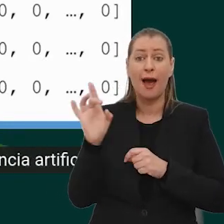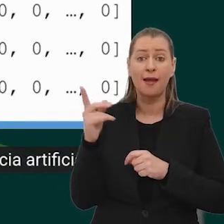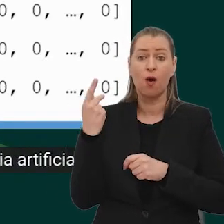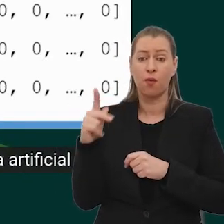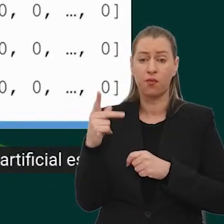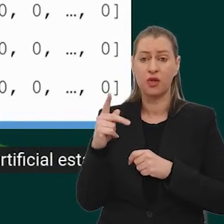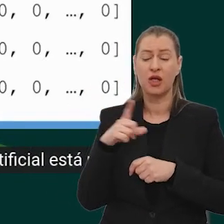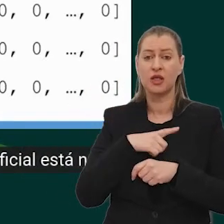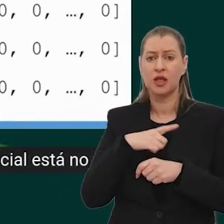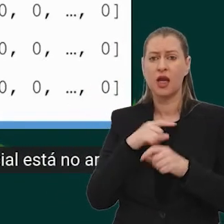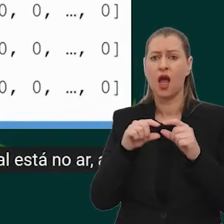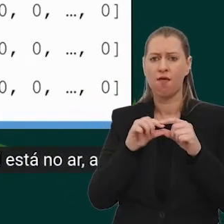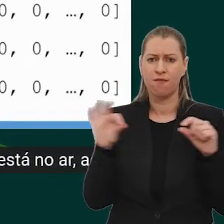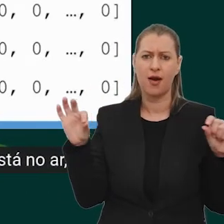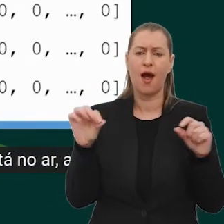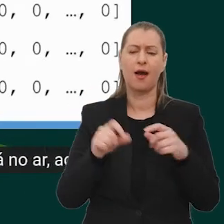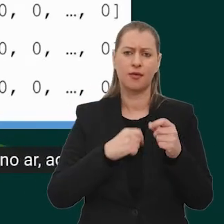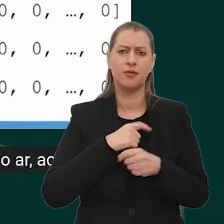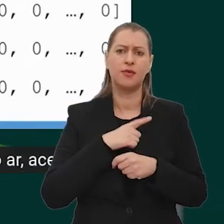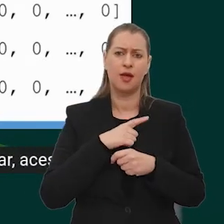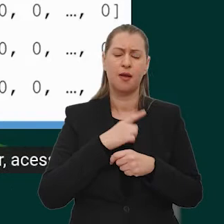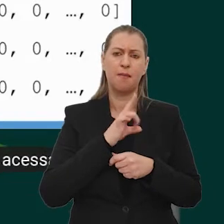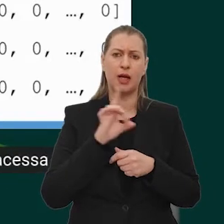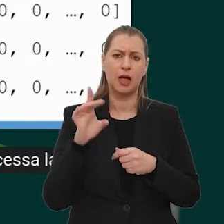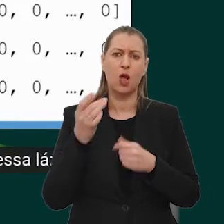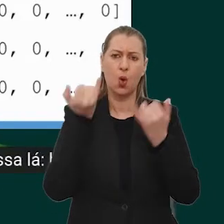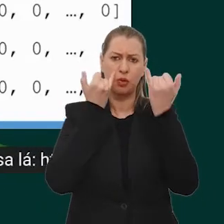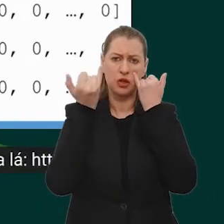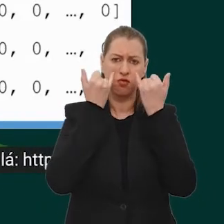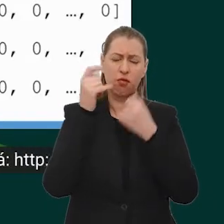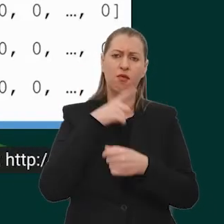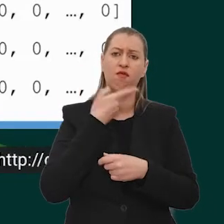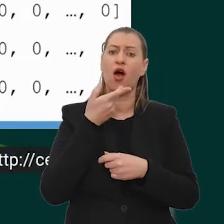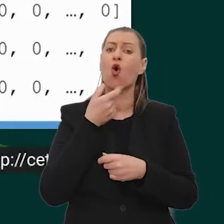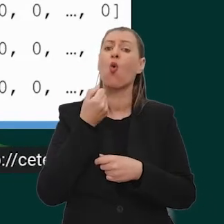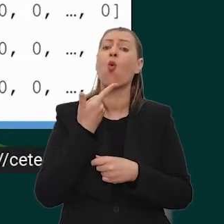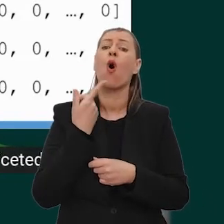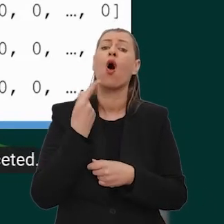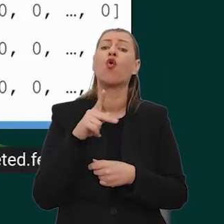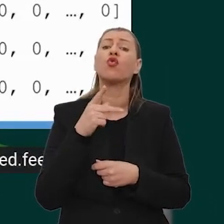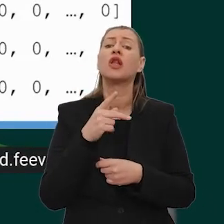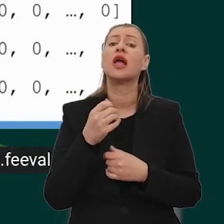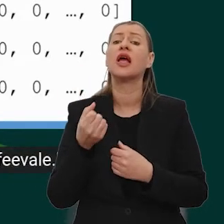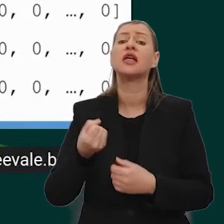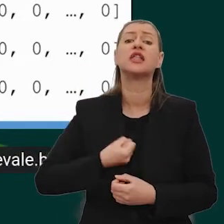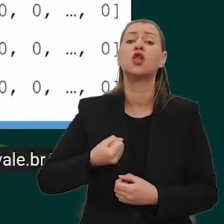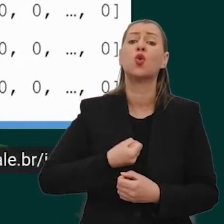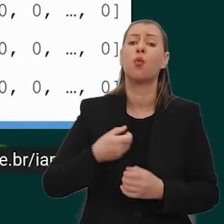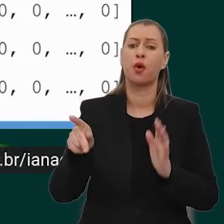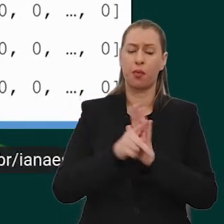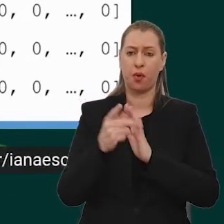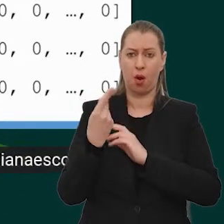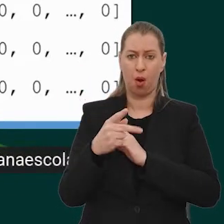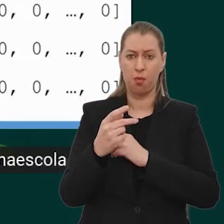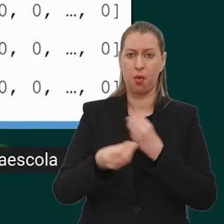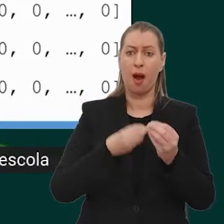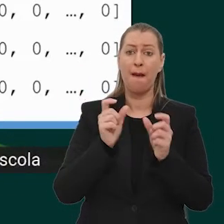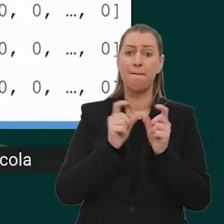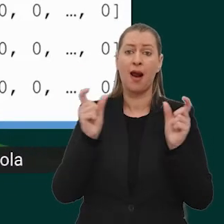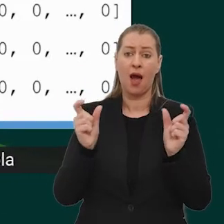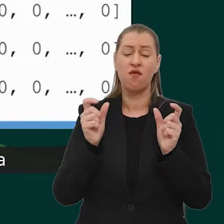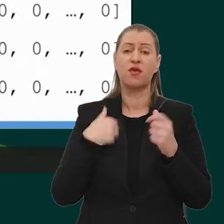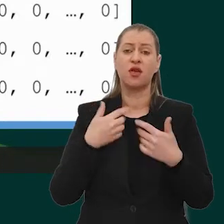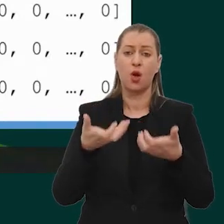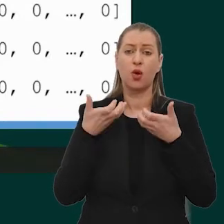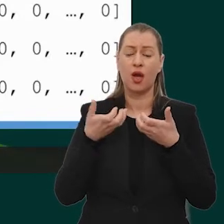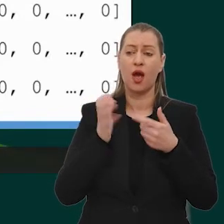a gente tem a frase, para cada uma daquelas informações eu digo qual daqueles números corresponde à palavra que eu quero,